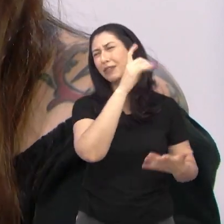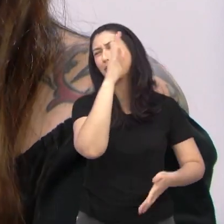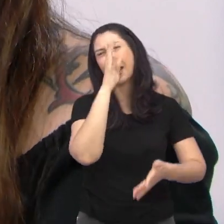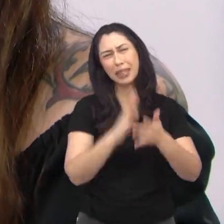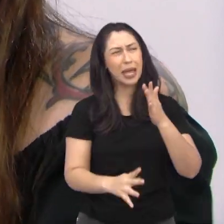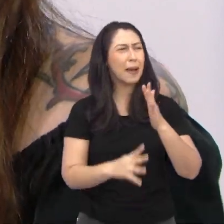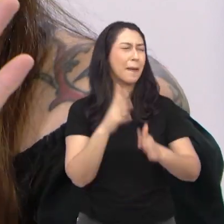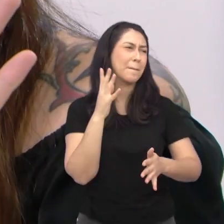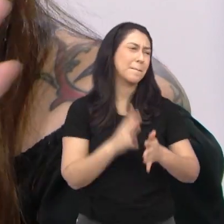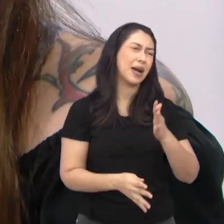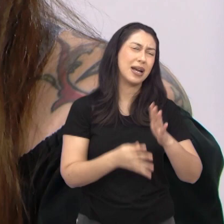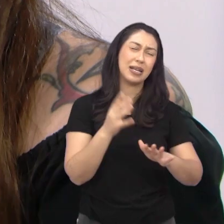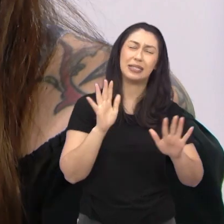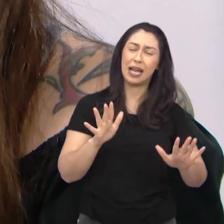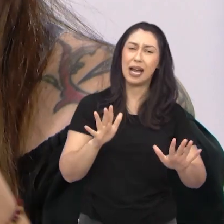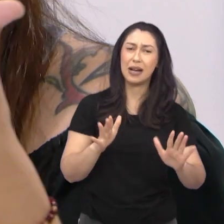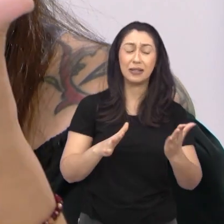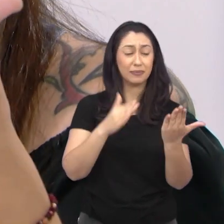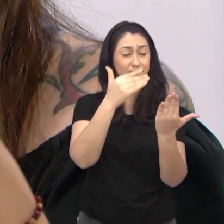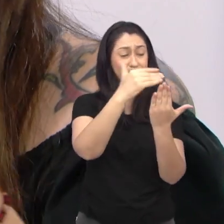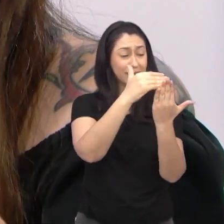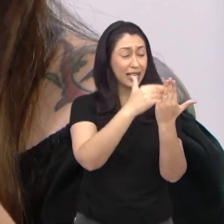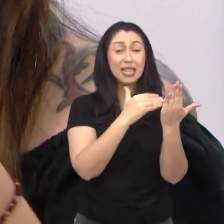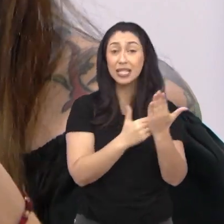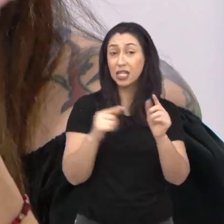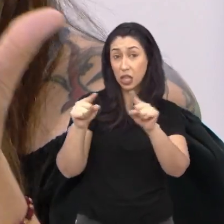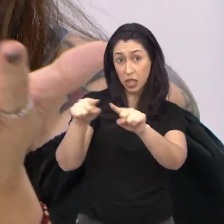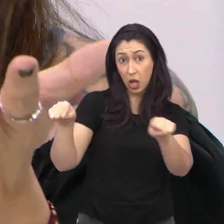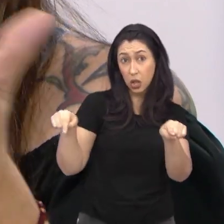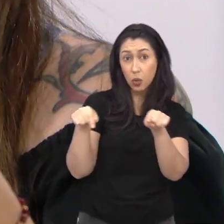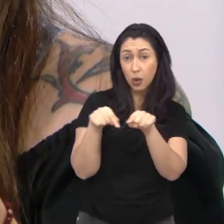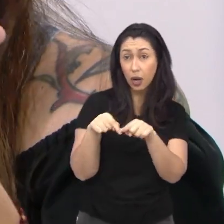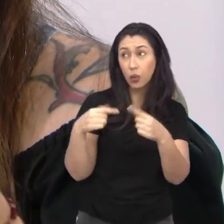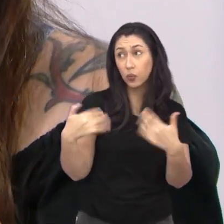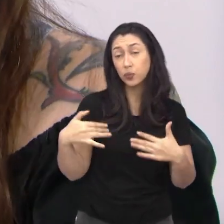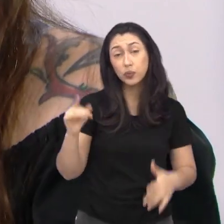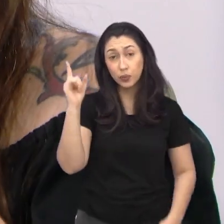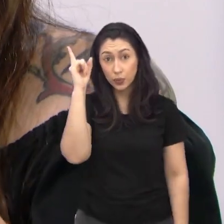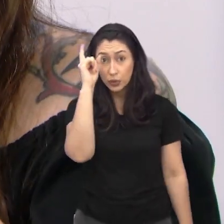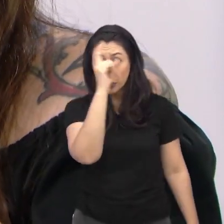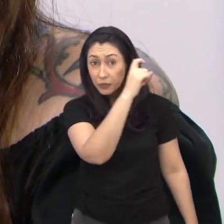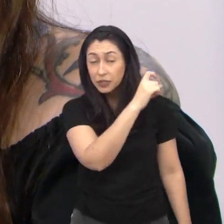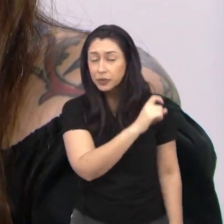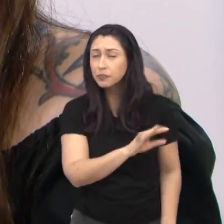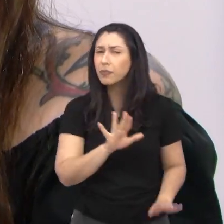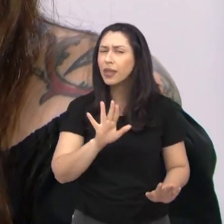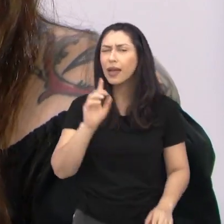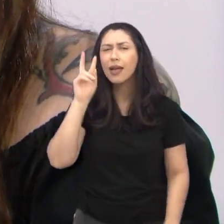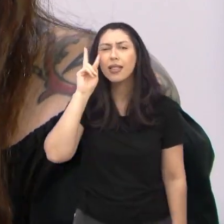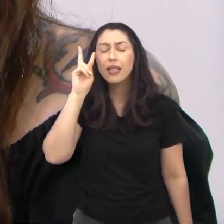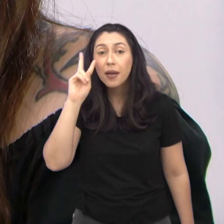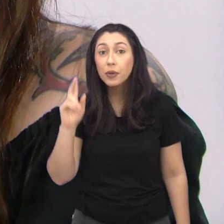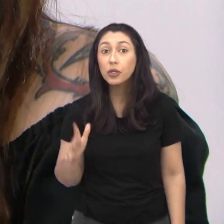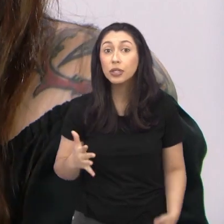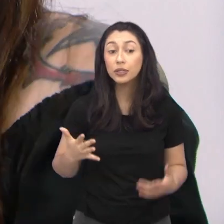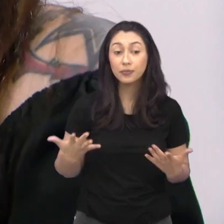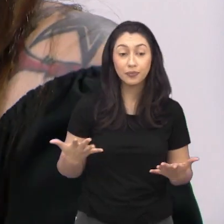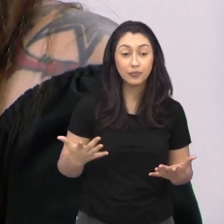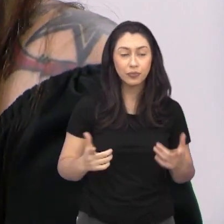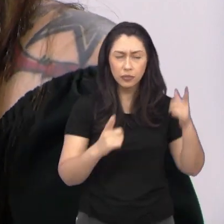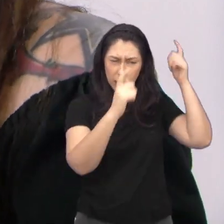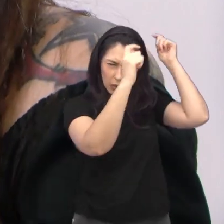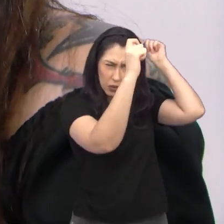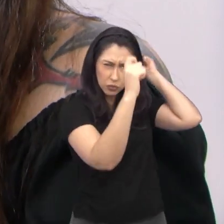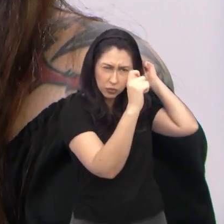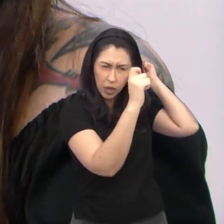quando recebe a pauta de camarim, quando recebe a lista de camarim. É uma coisa muito difícil de você lidar. E eu me lembro que o Chitão tinha, assim,